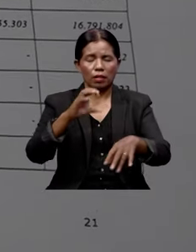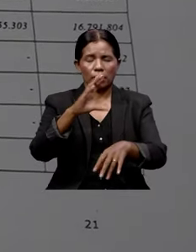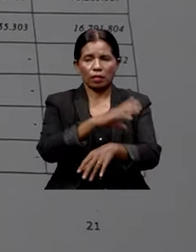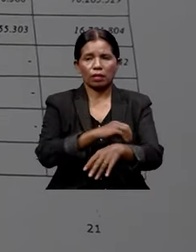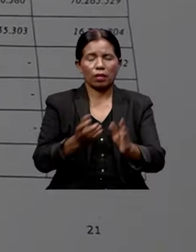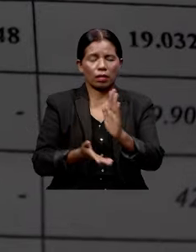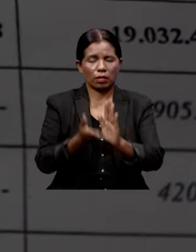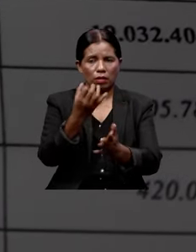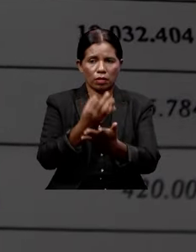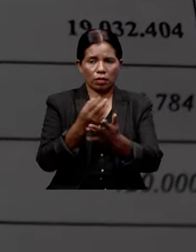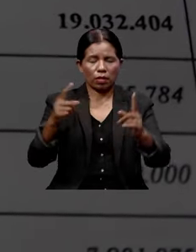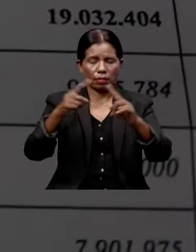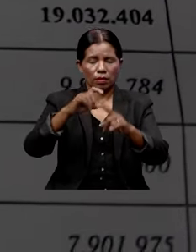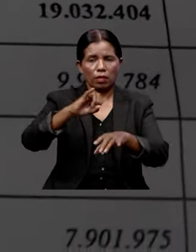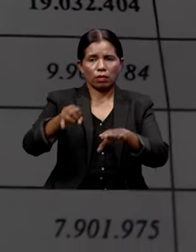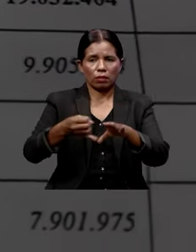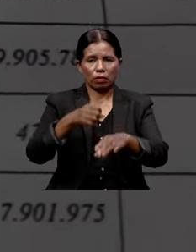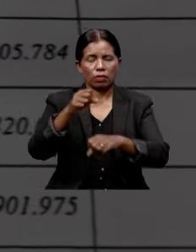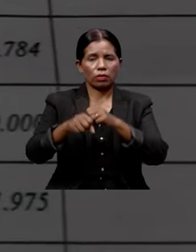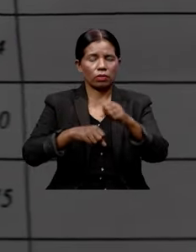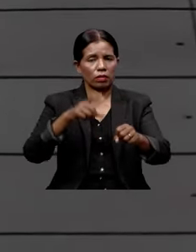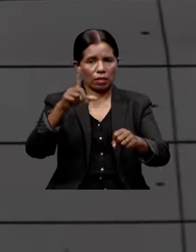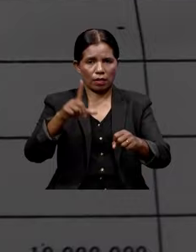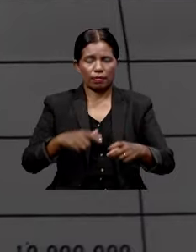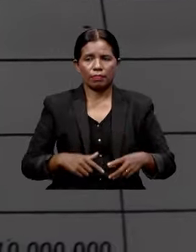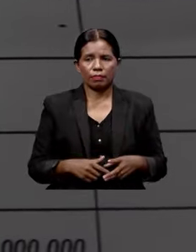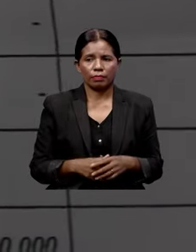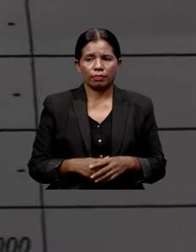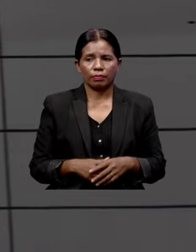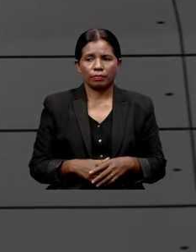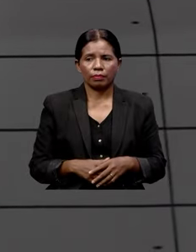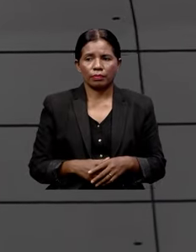acesso financiamento para inclusão social. José Mendes, Mário Ferreira, GMN.